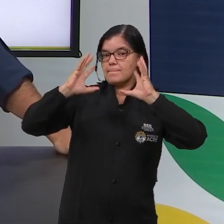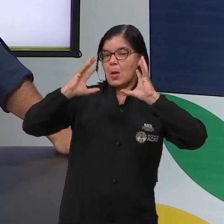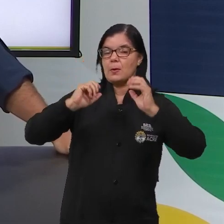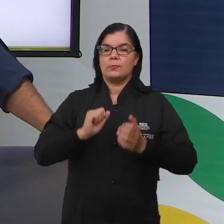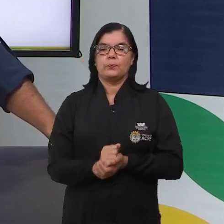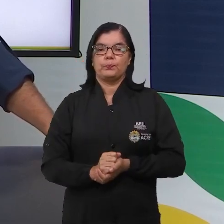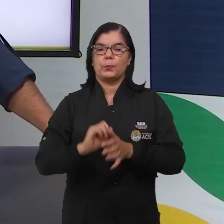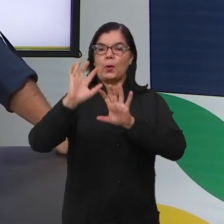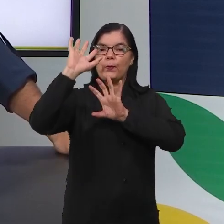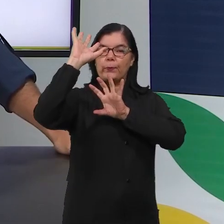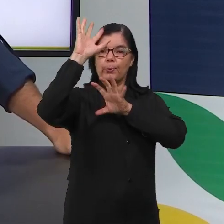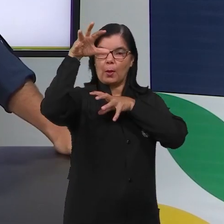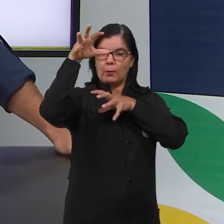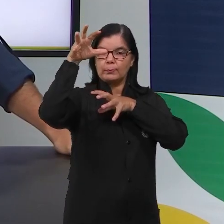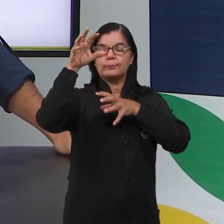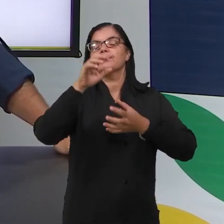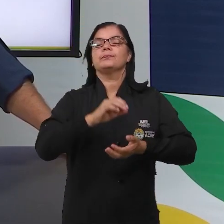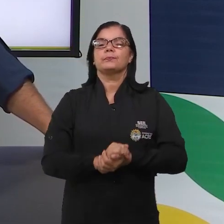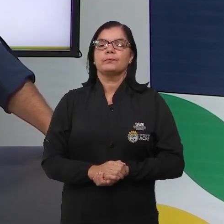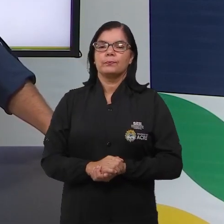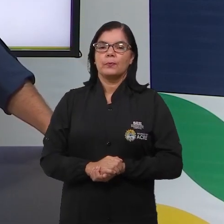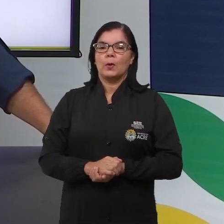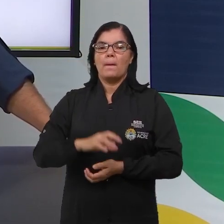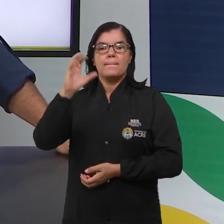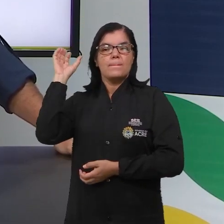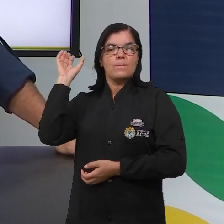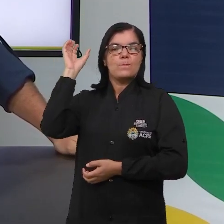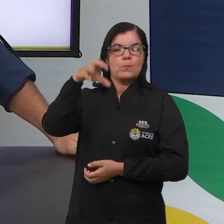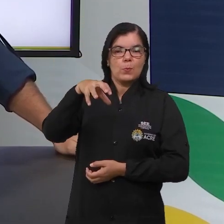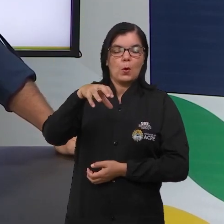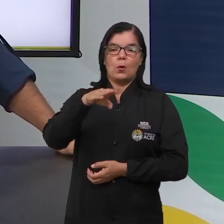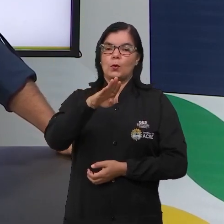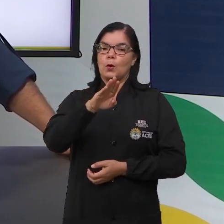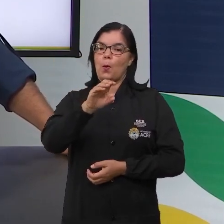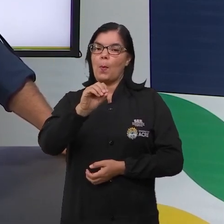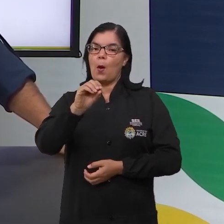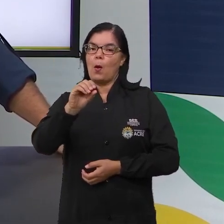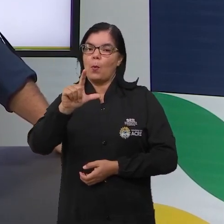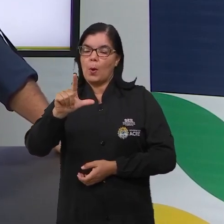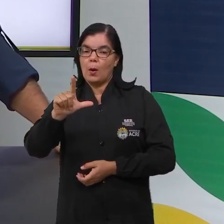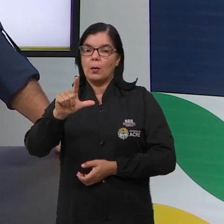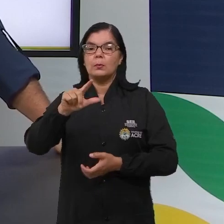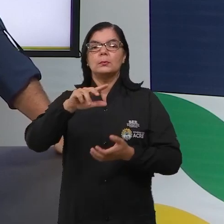basquetebol, voleibol, beisebol,